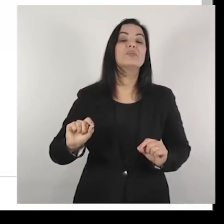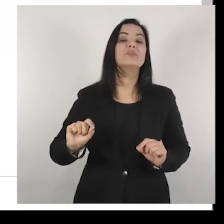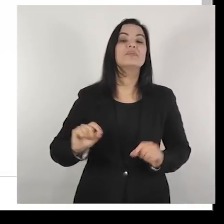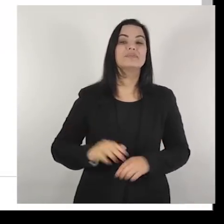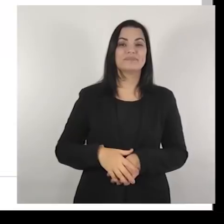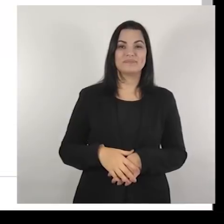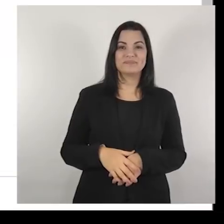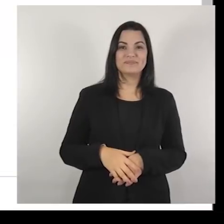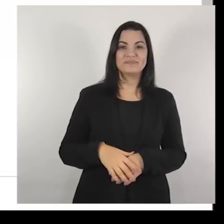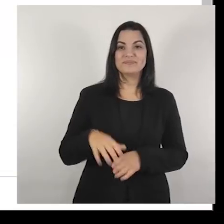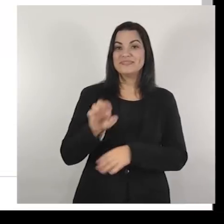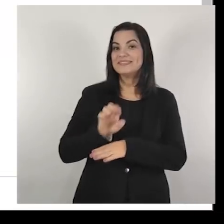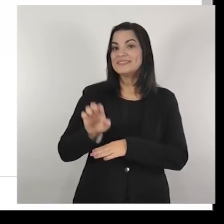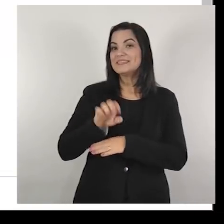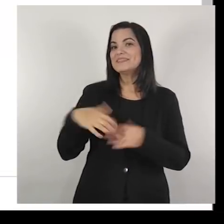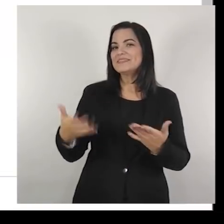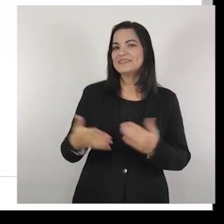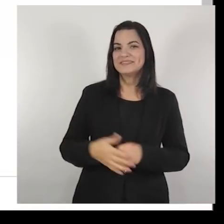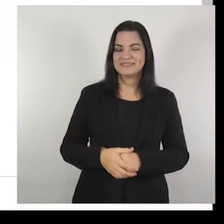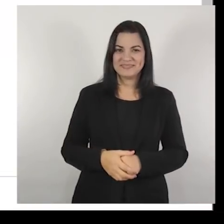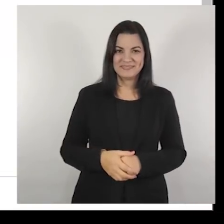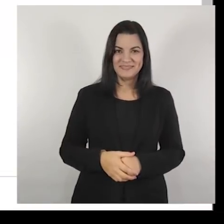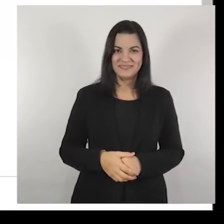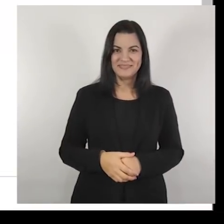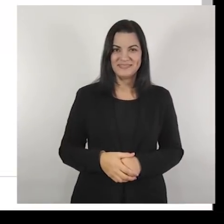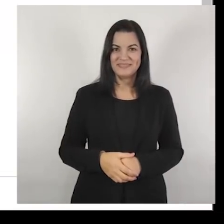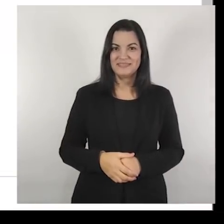PE é a sigla de qual estado?